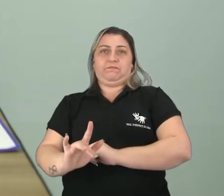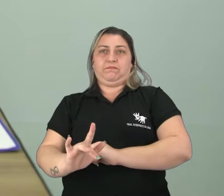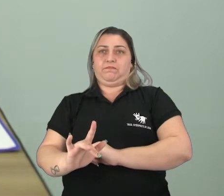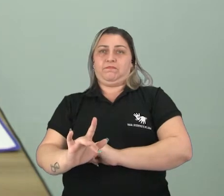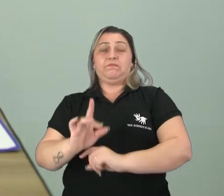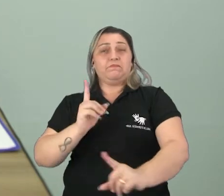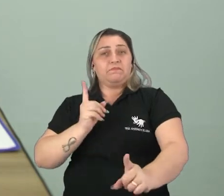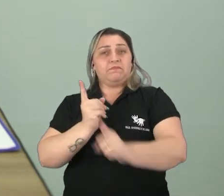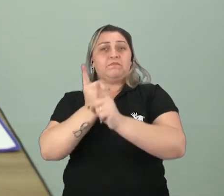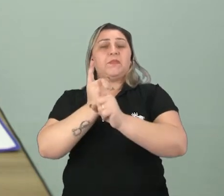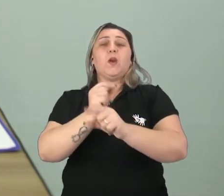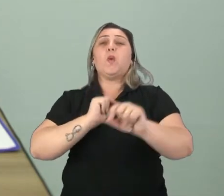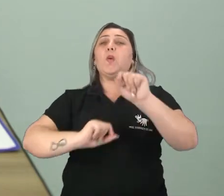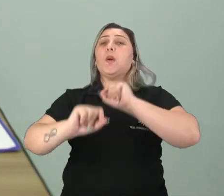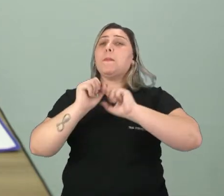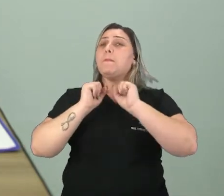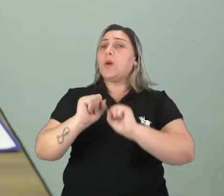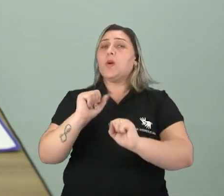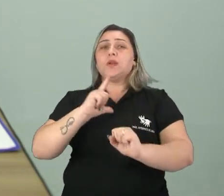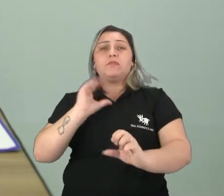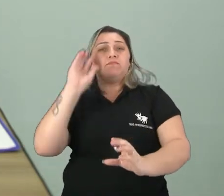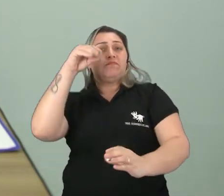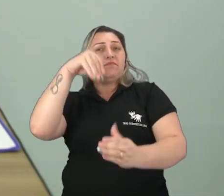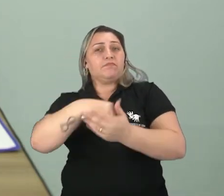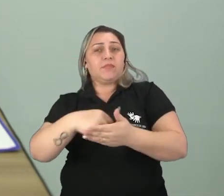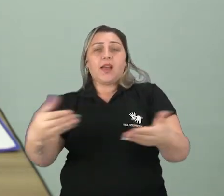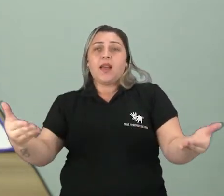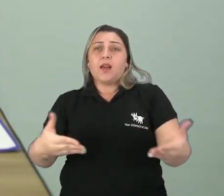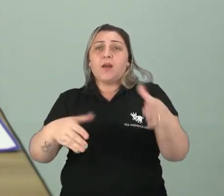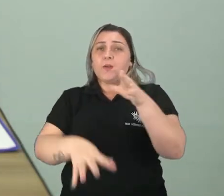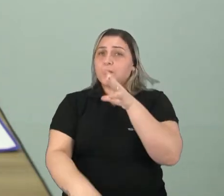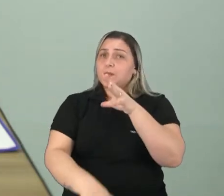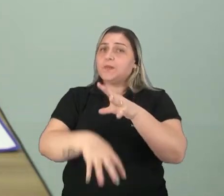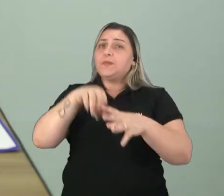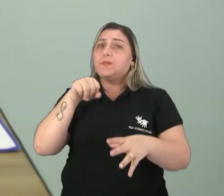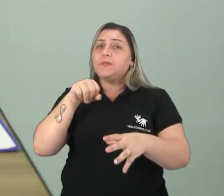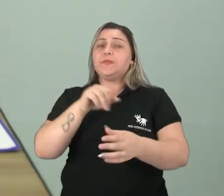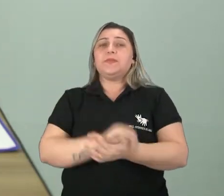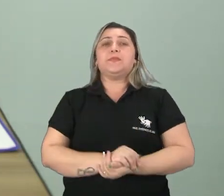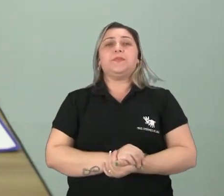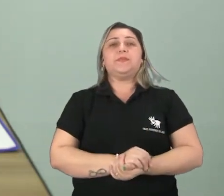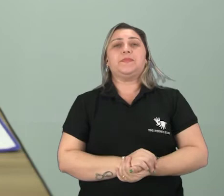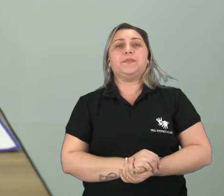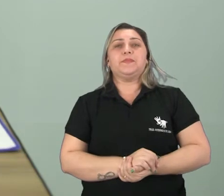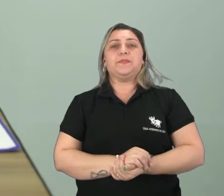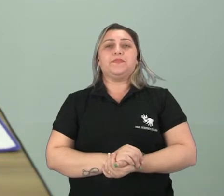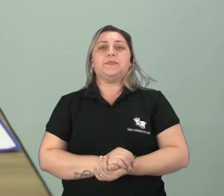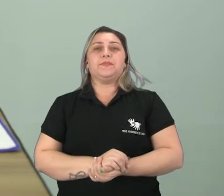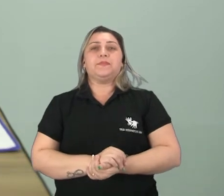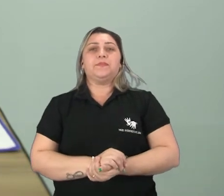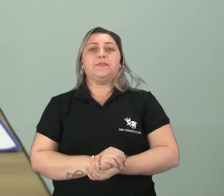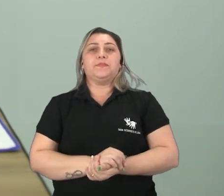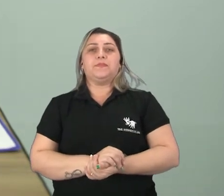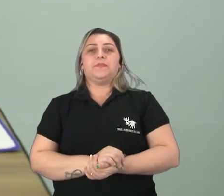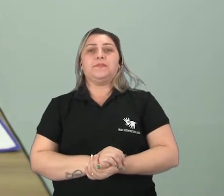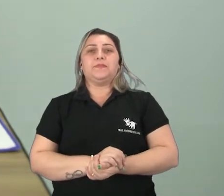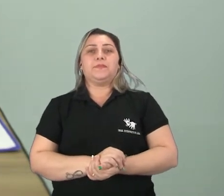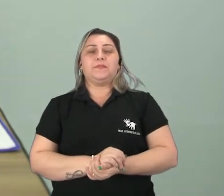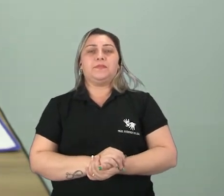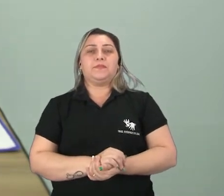não para descobrir o que pode ter lá dentro agora eu vou pegar com a minha mão